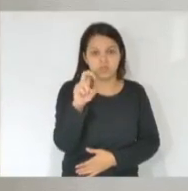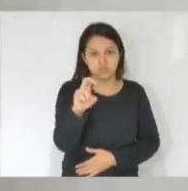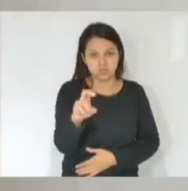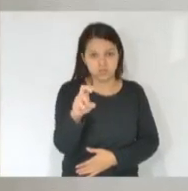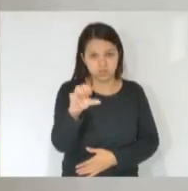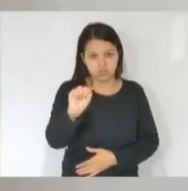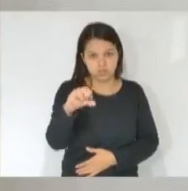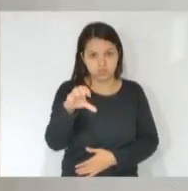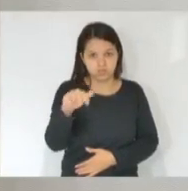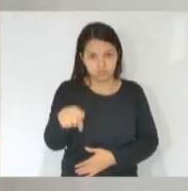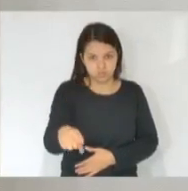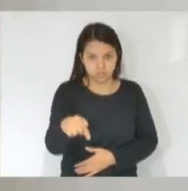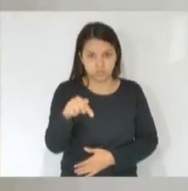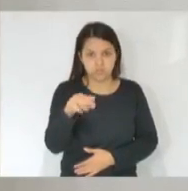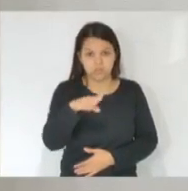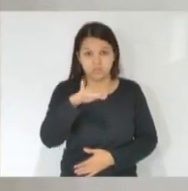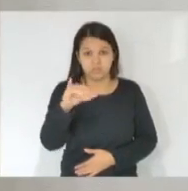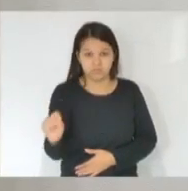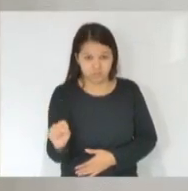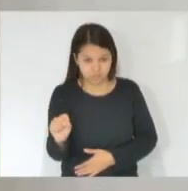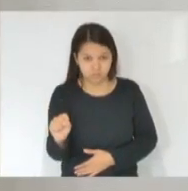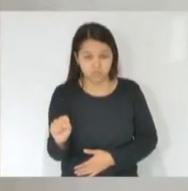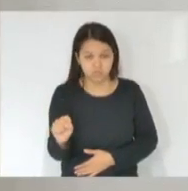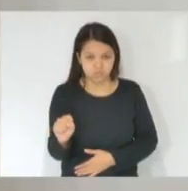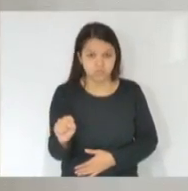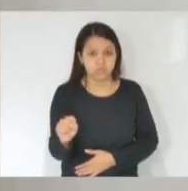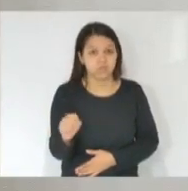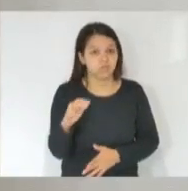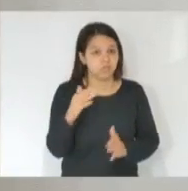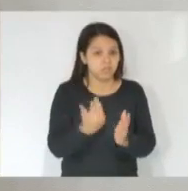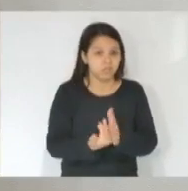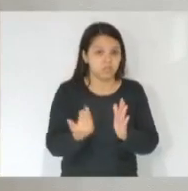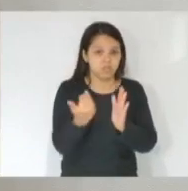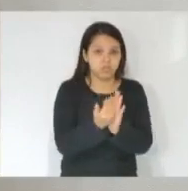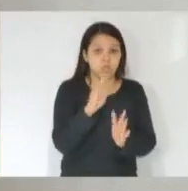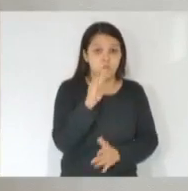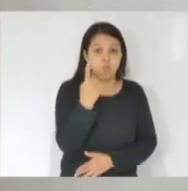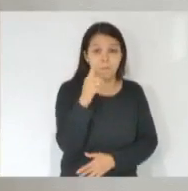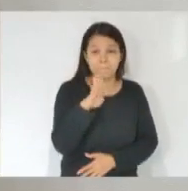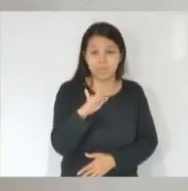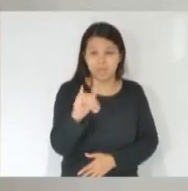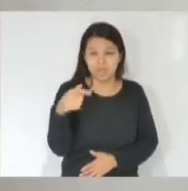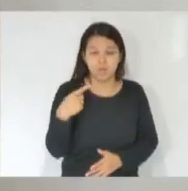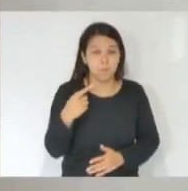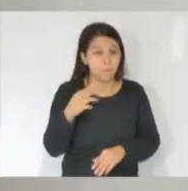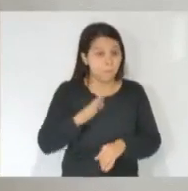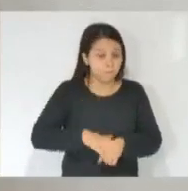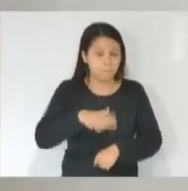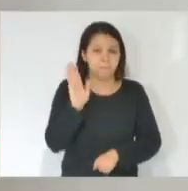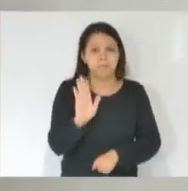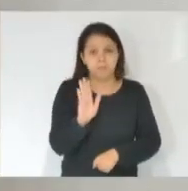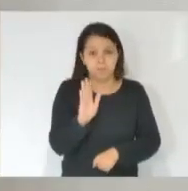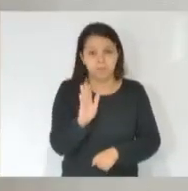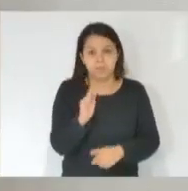6.987 bilhões. Mais de 1 bilhão de crescimento de arrecadação de ICMS, média de